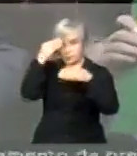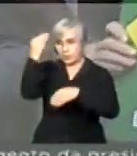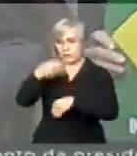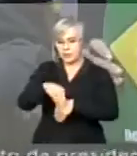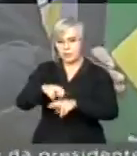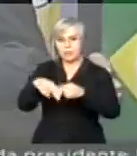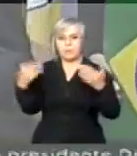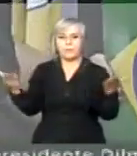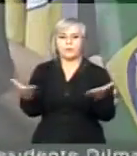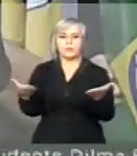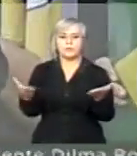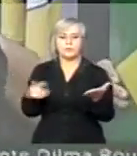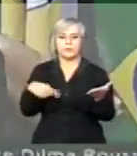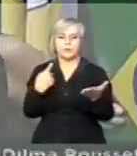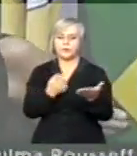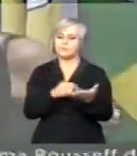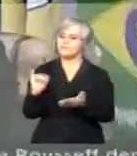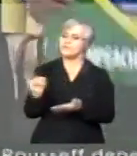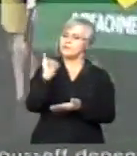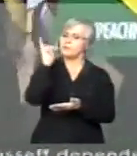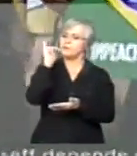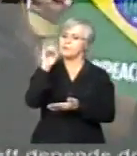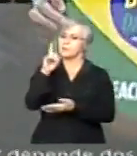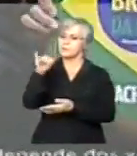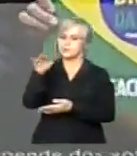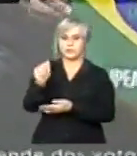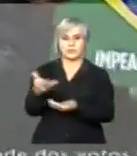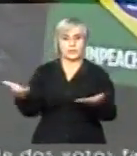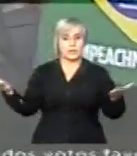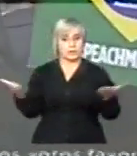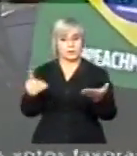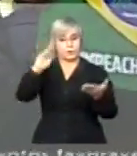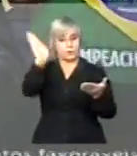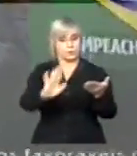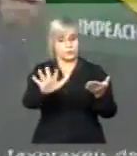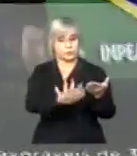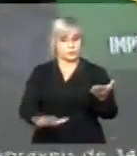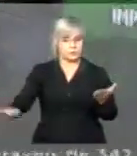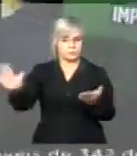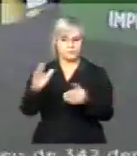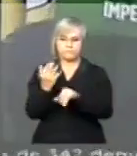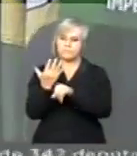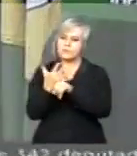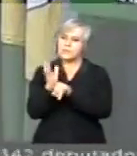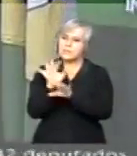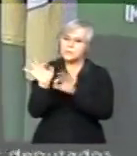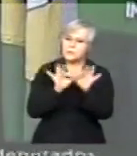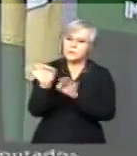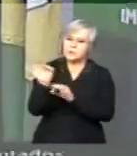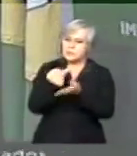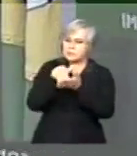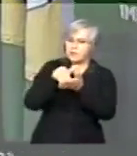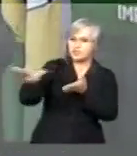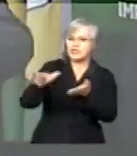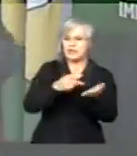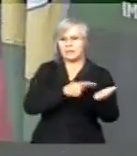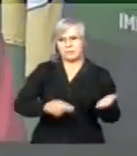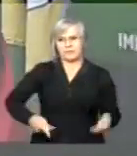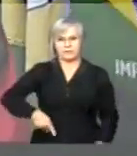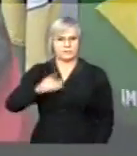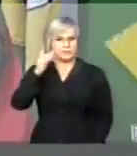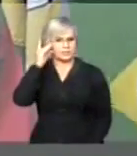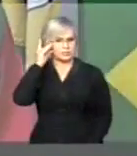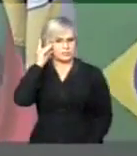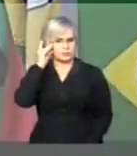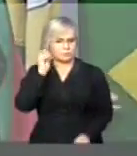hoje num dia histórico. Hoje, num dia que o Brasil se prepara para tirar a presidente Dilma. Por quê? Porque